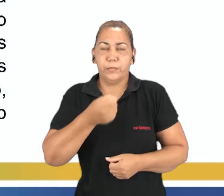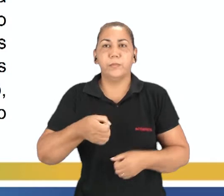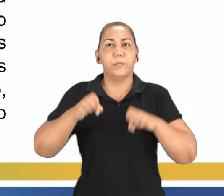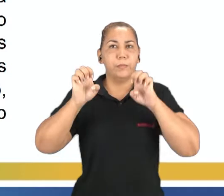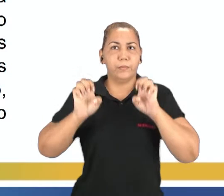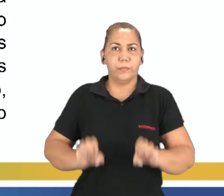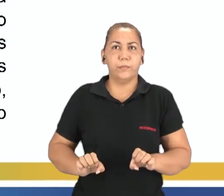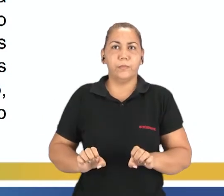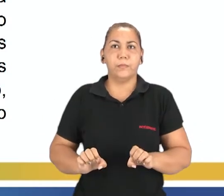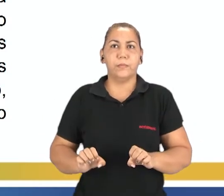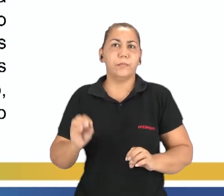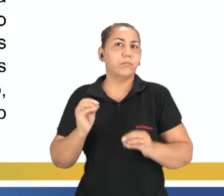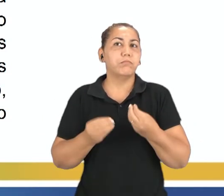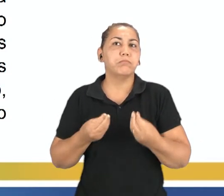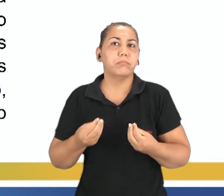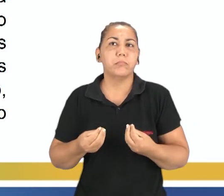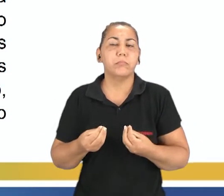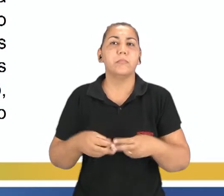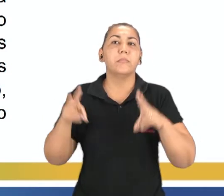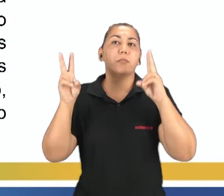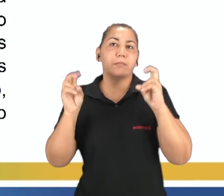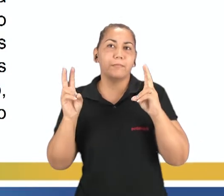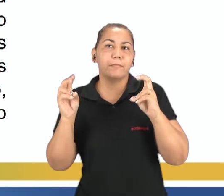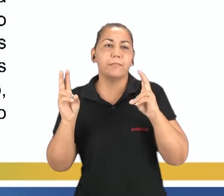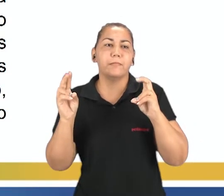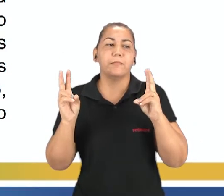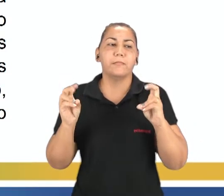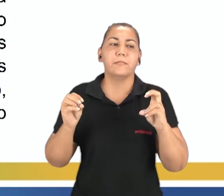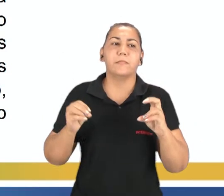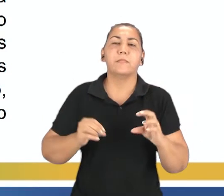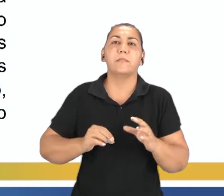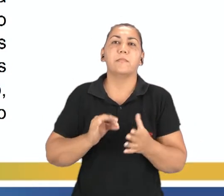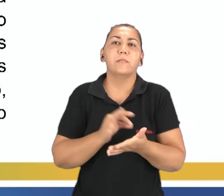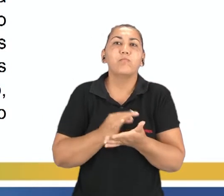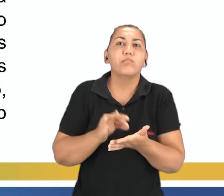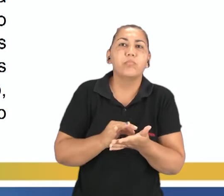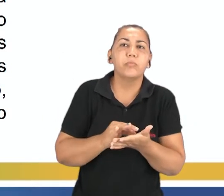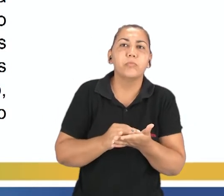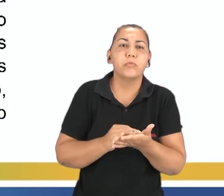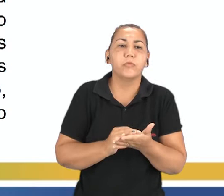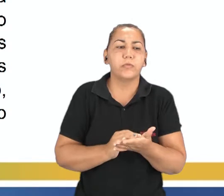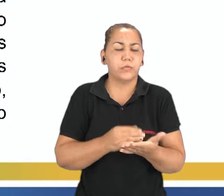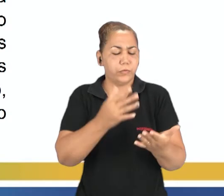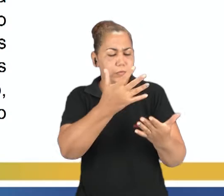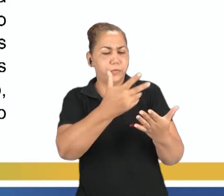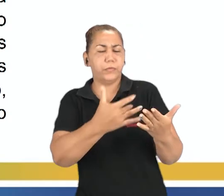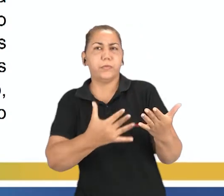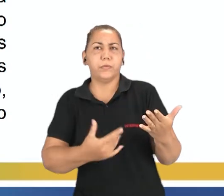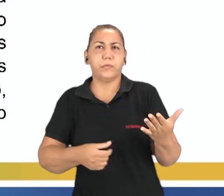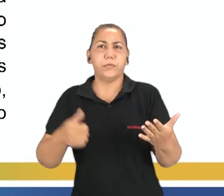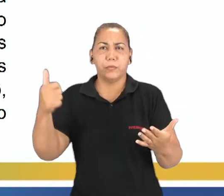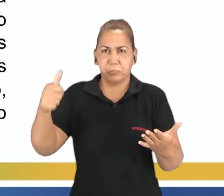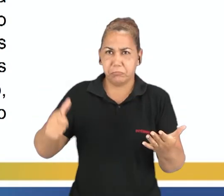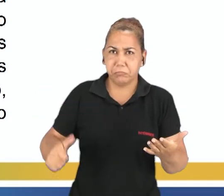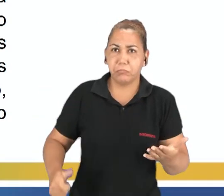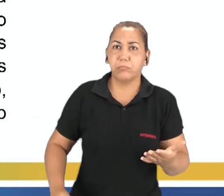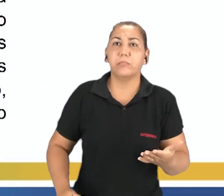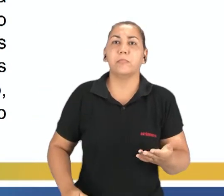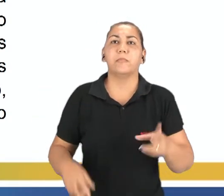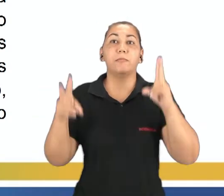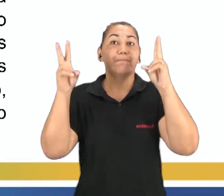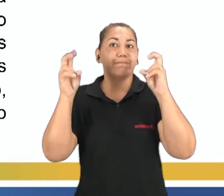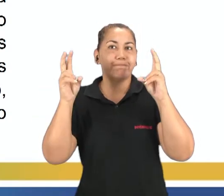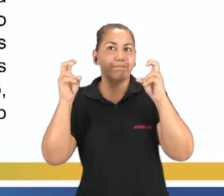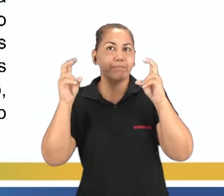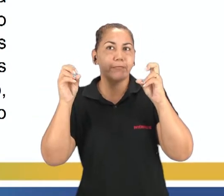forma: definição do tema, roteiro, título e revisão, né? A definição do tema, então. Antes de